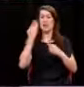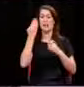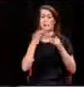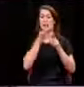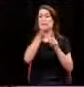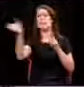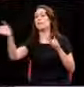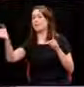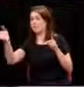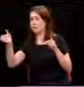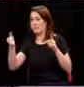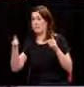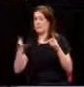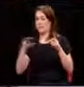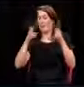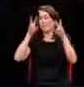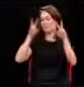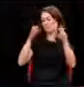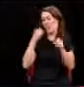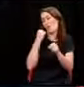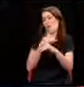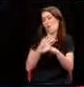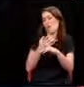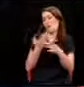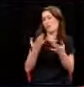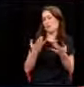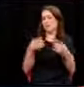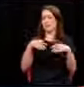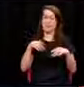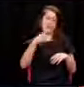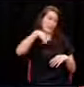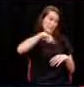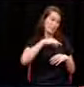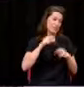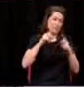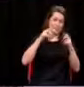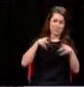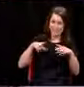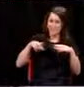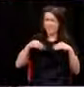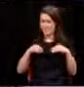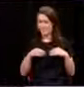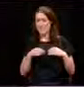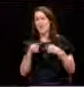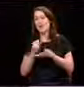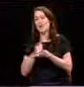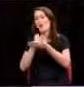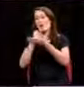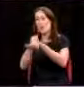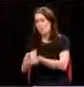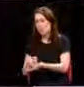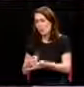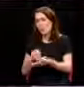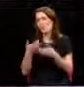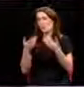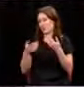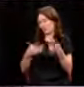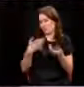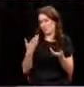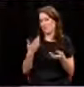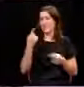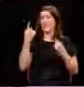melhor que podemos, apoiar, tentar ajudar a arranjar soluções. No que for necessário, apoiar no que for necessário. E é por isso que às vezes a chamada